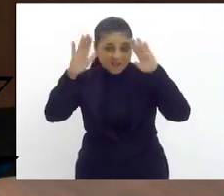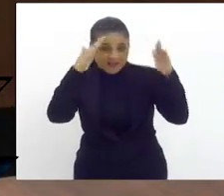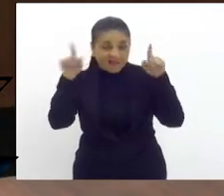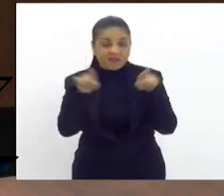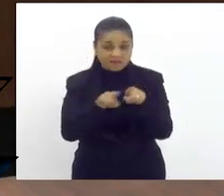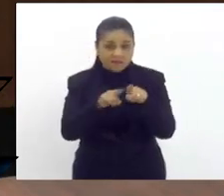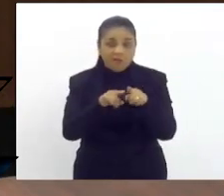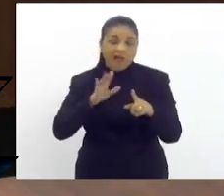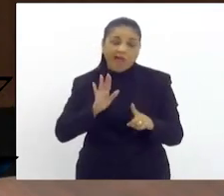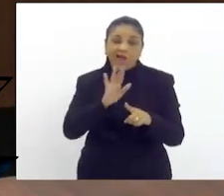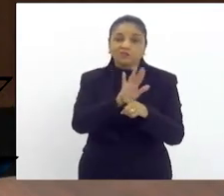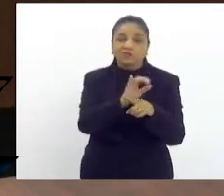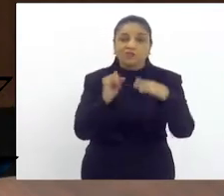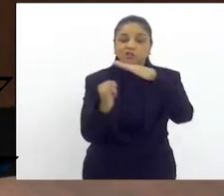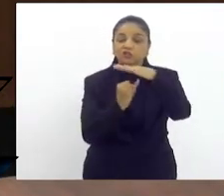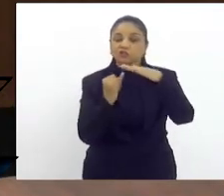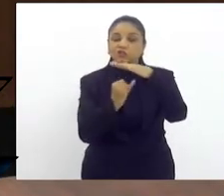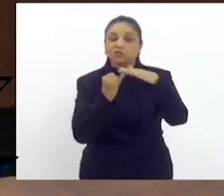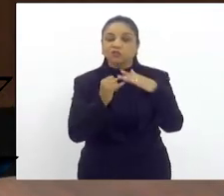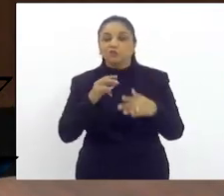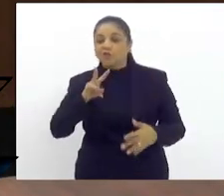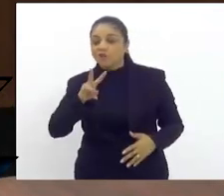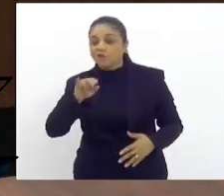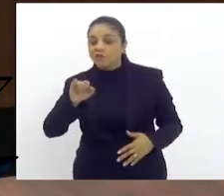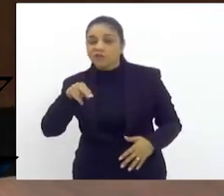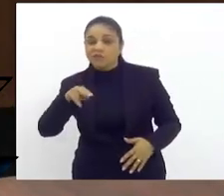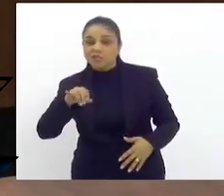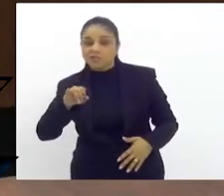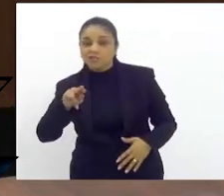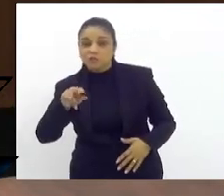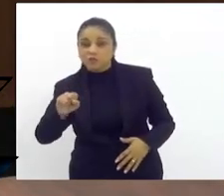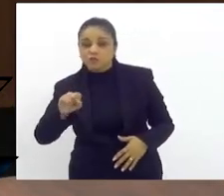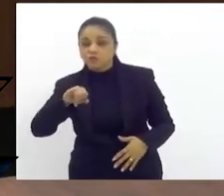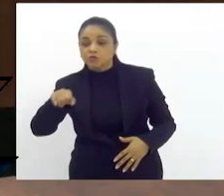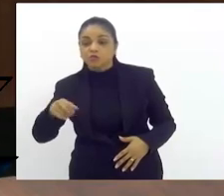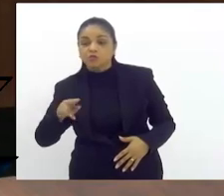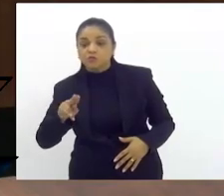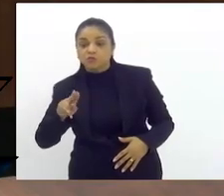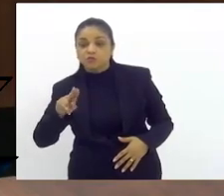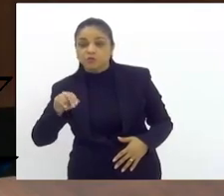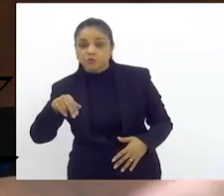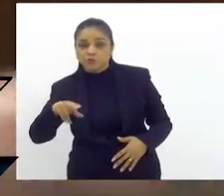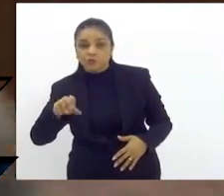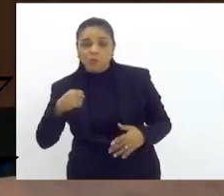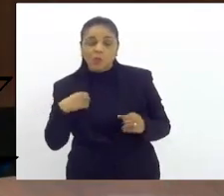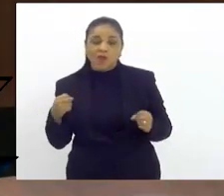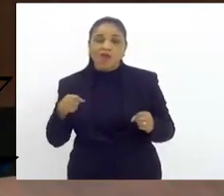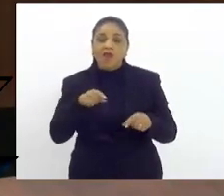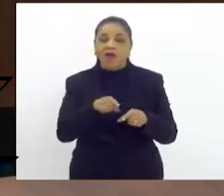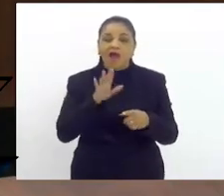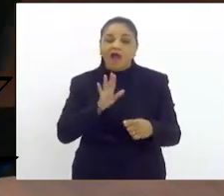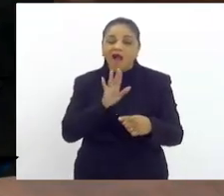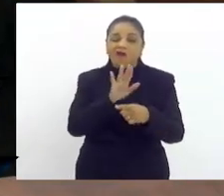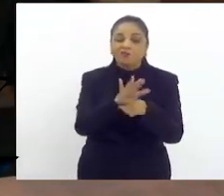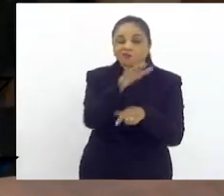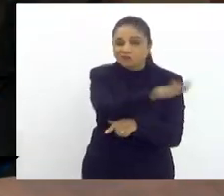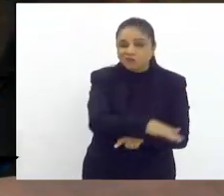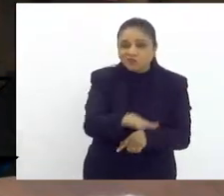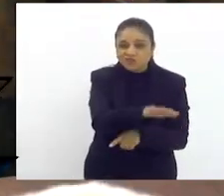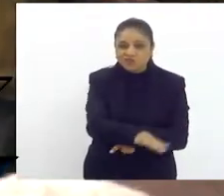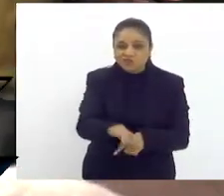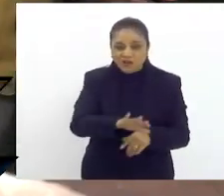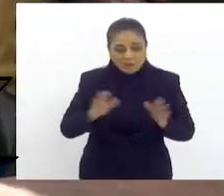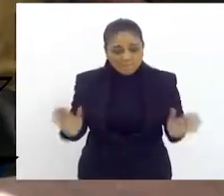um instituto Vinícius Júnior que é um instituto que abraça as nossas crianças